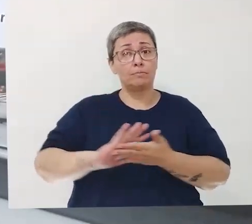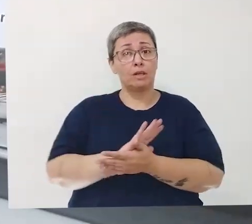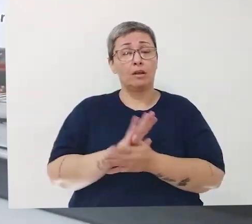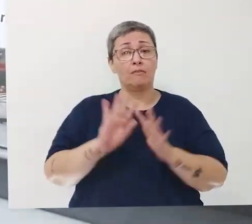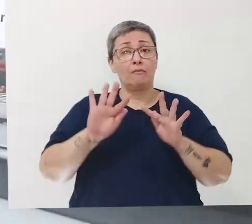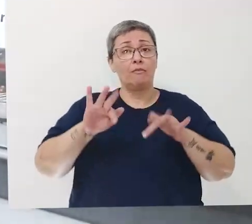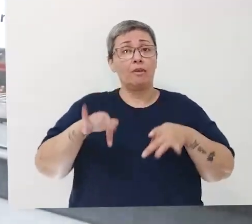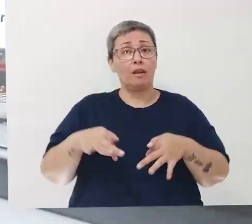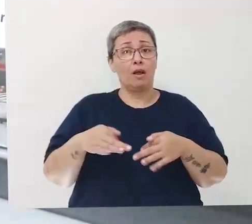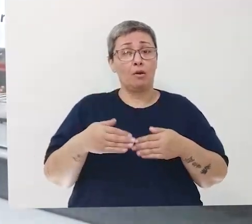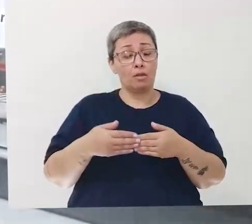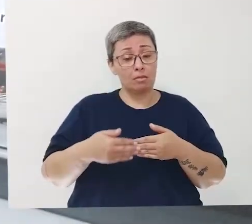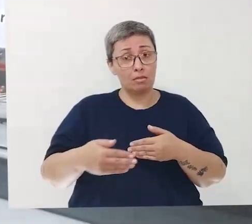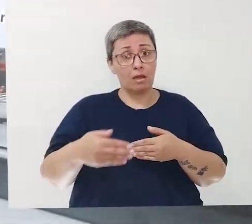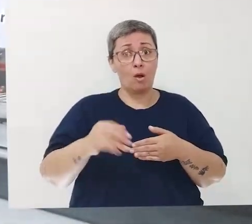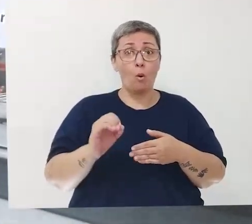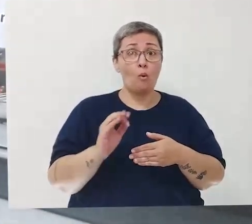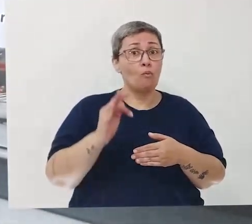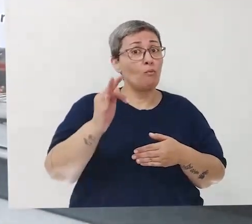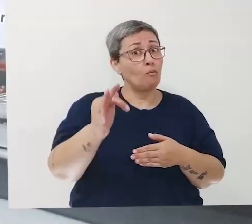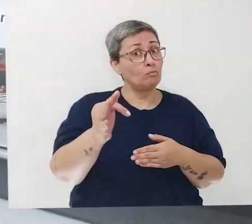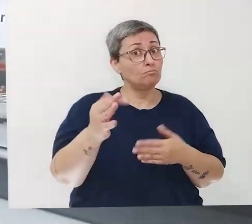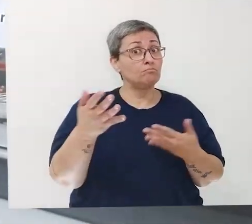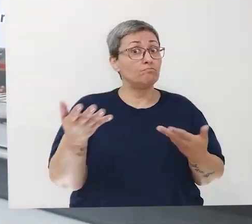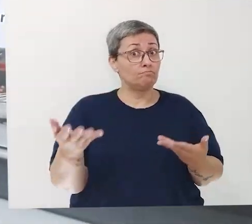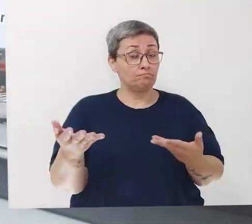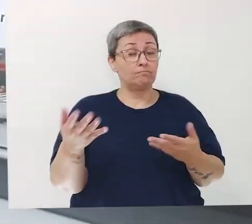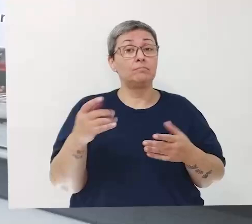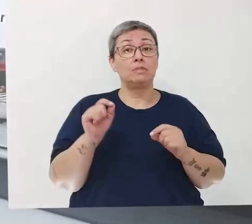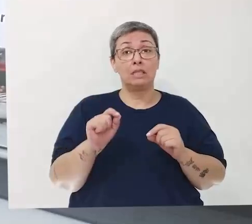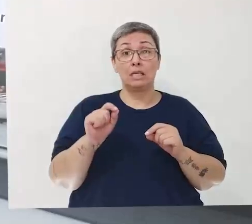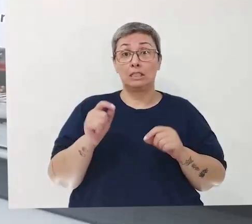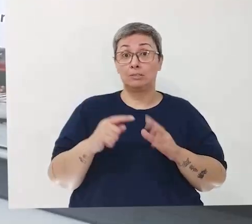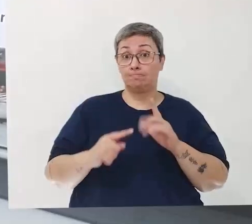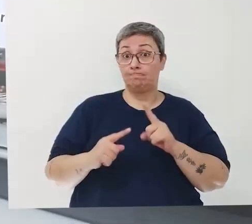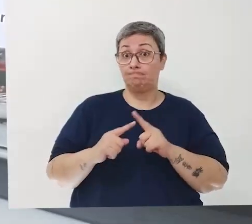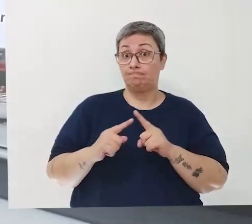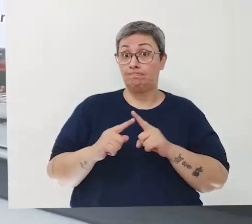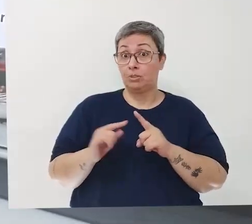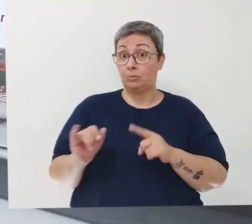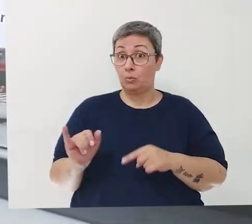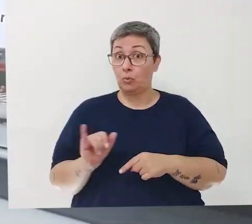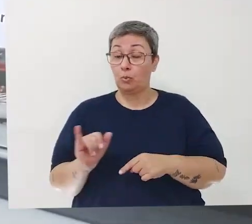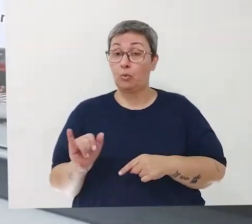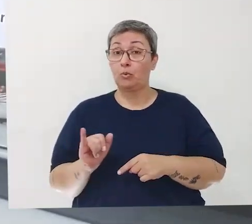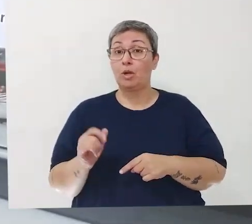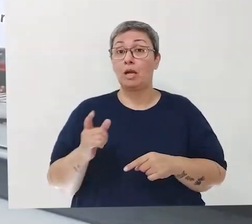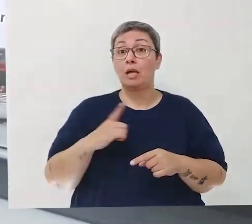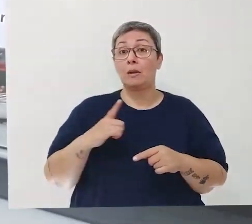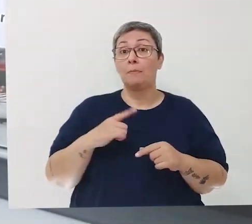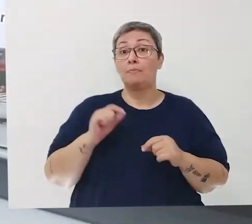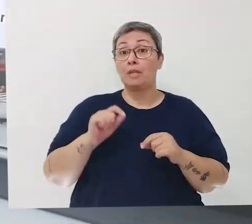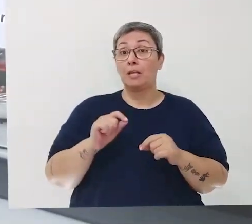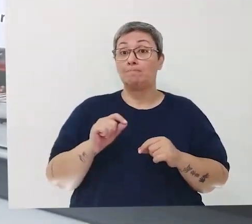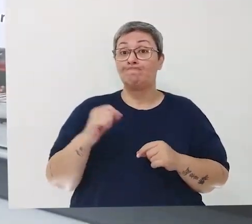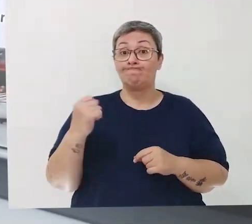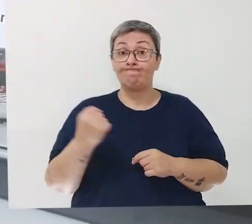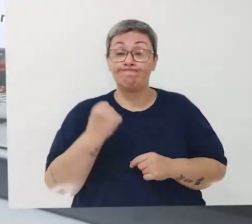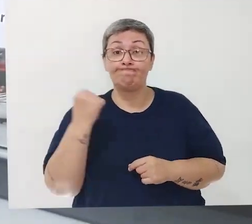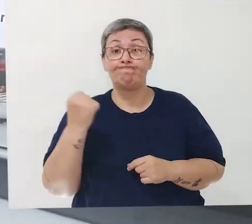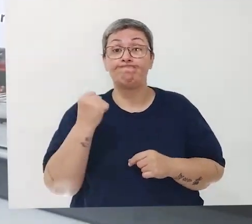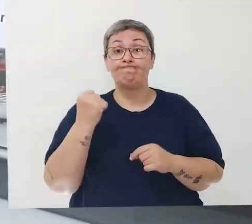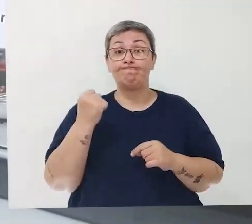a médio ou a longo prazo, né? Esse tipo de energia tem como agravante